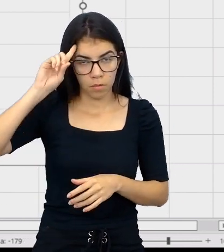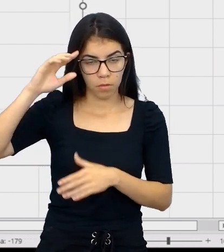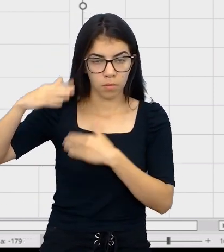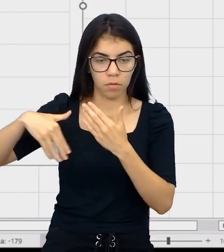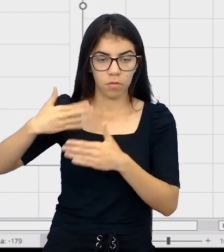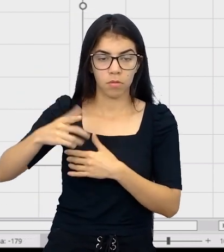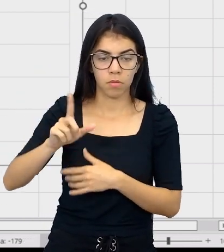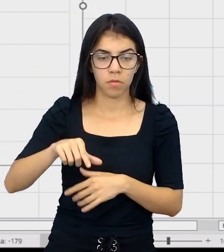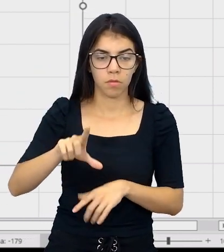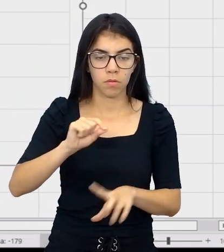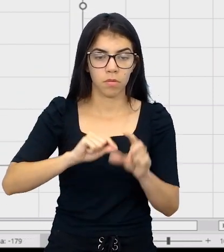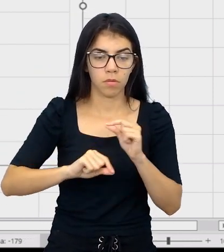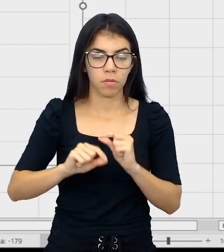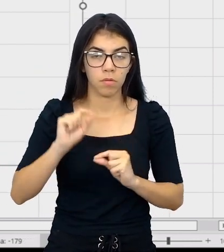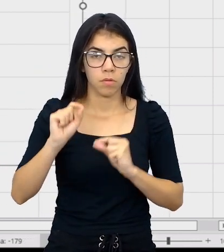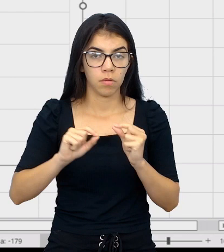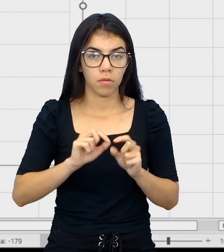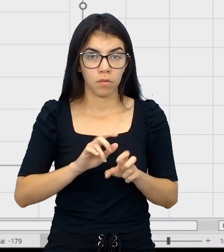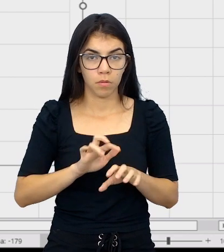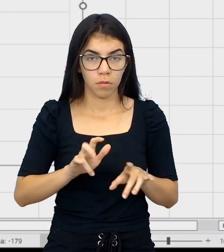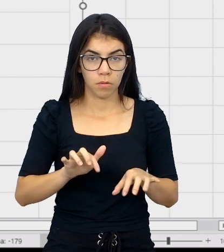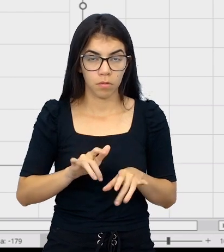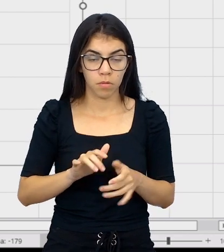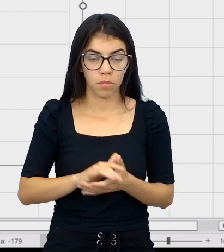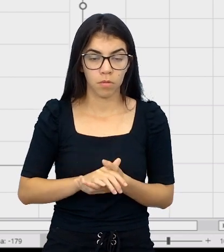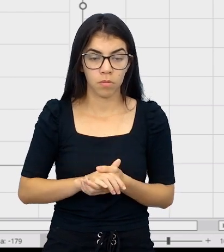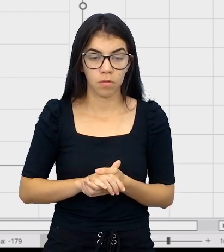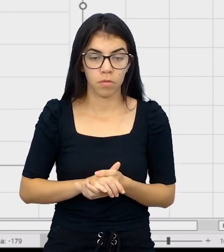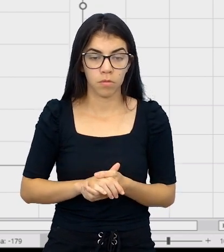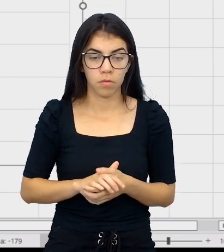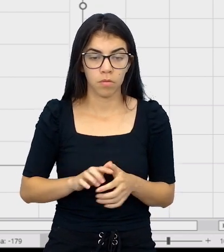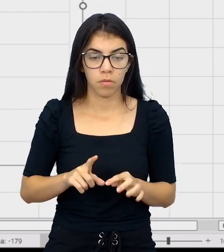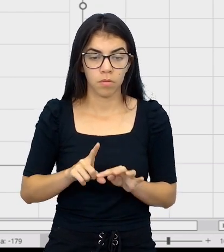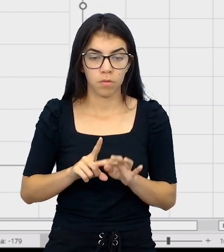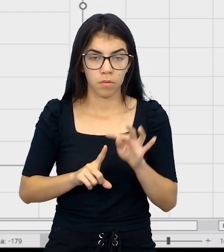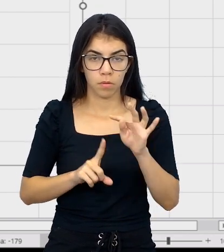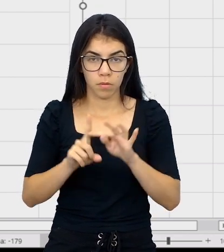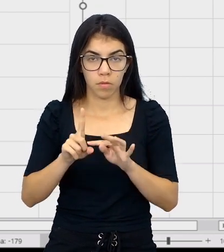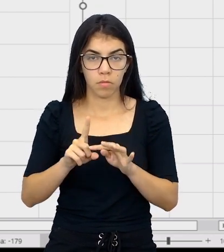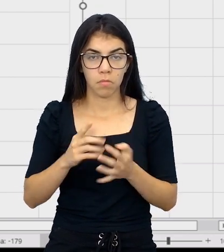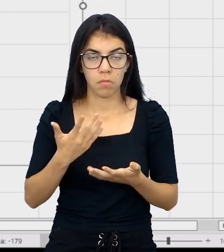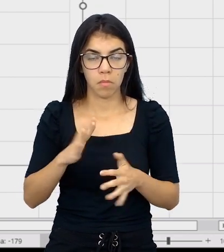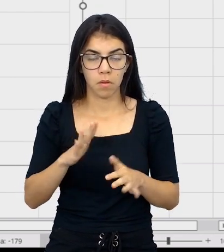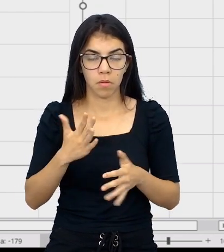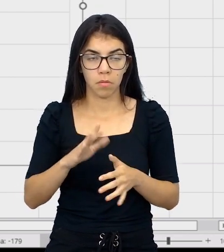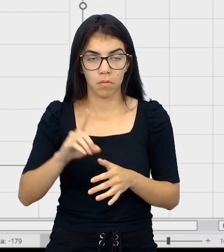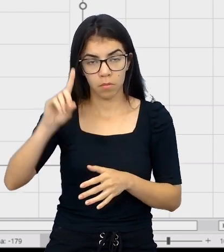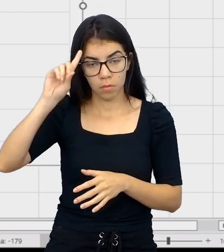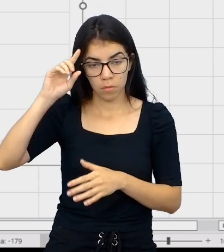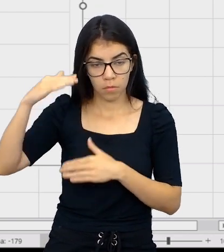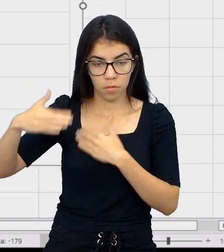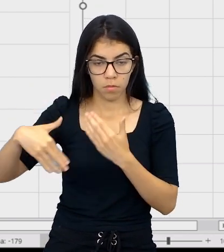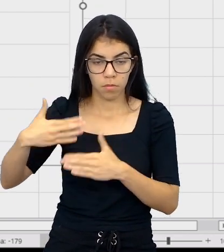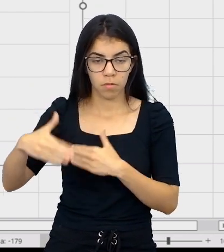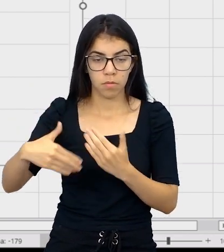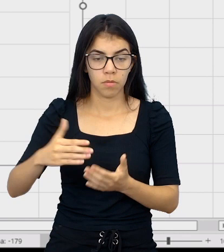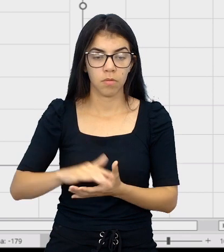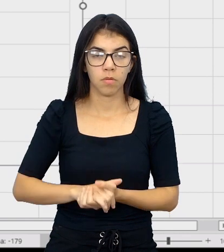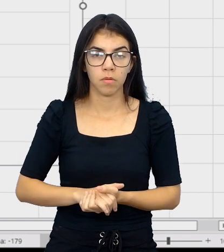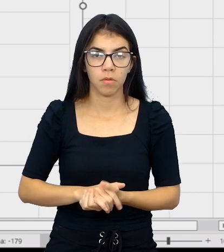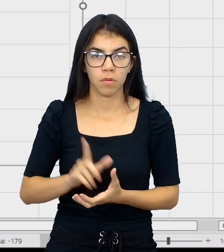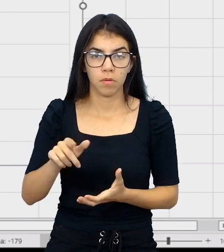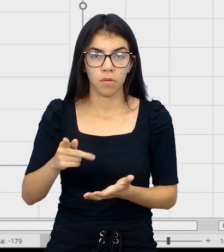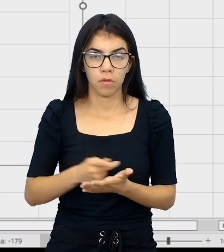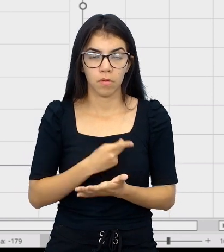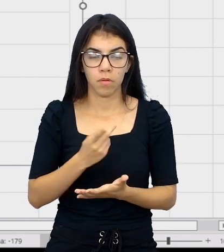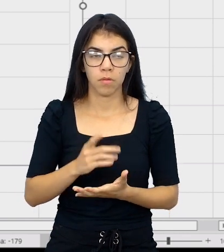no seleciono, Y. clico aqui e vou Isso. digitar. Temperatura... Média Com diária. maiúsculo, ficou horrível. Dá tempo?